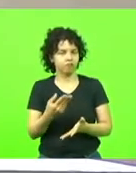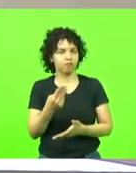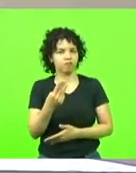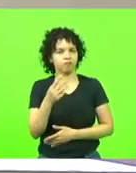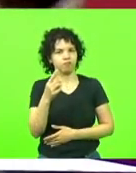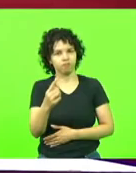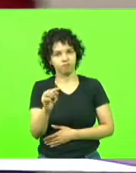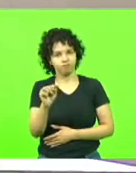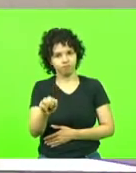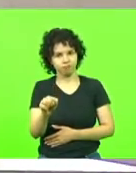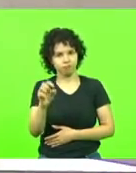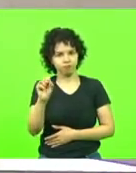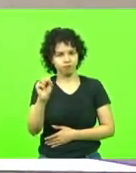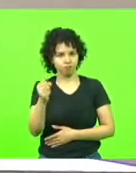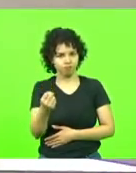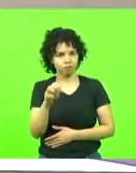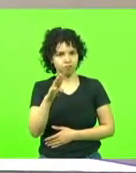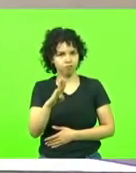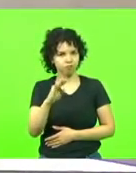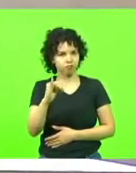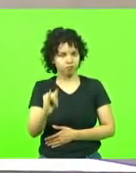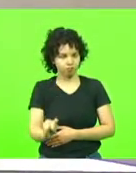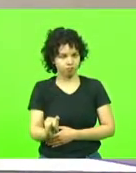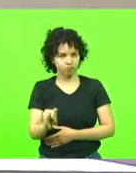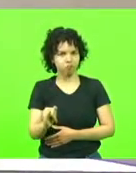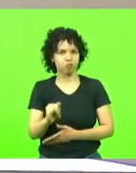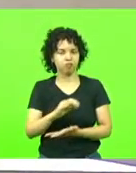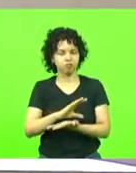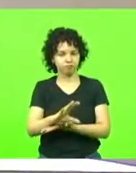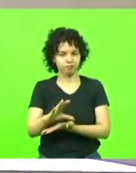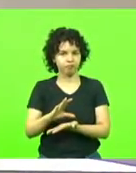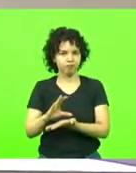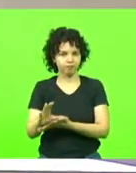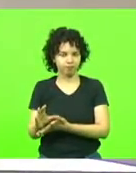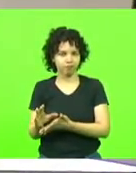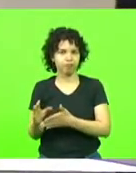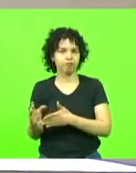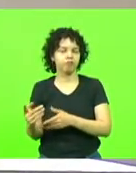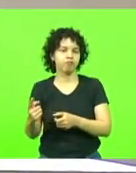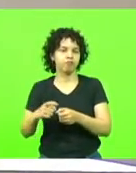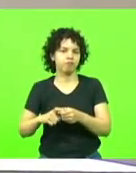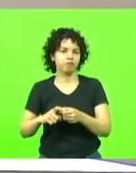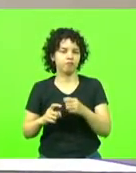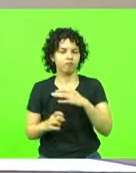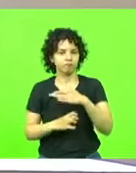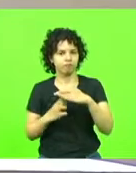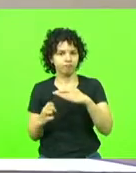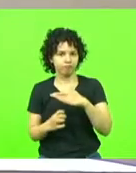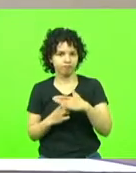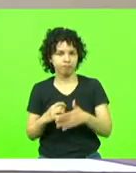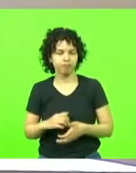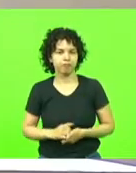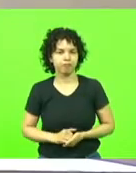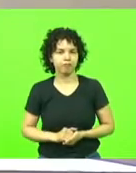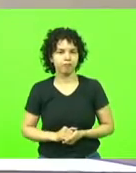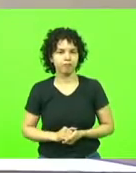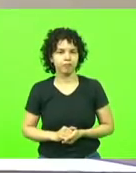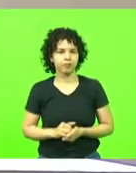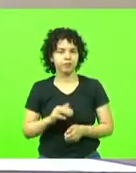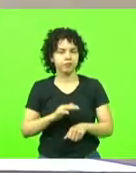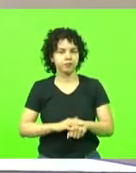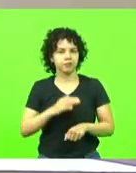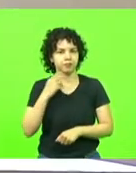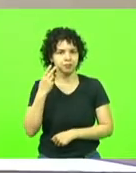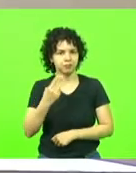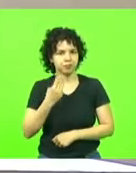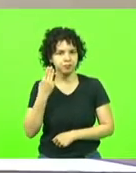bilhões a seus acionistas. Em discussão, o autor da moção, Márcio Machado.